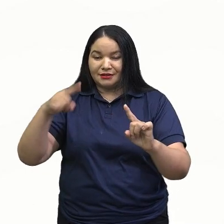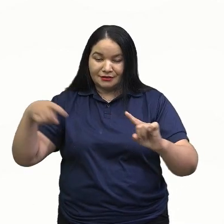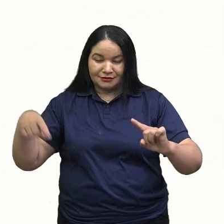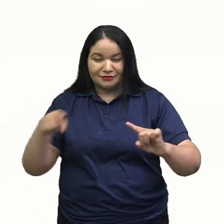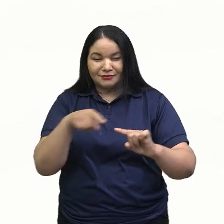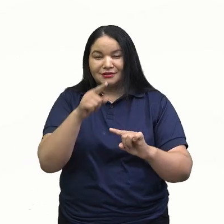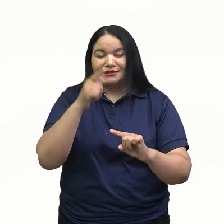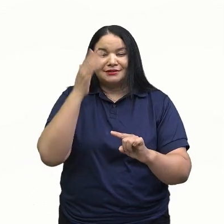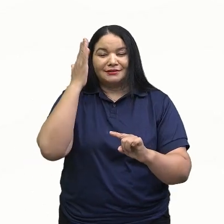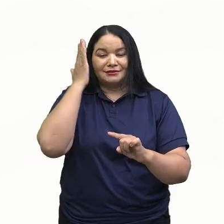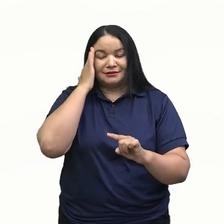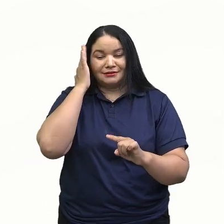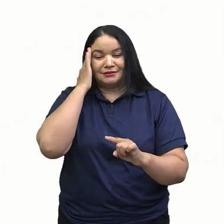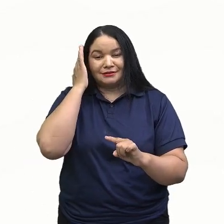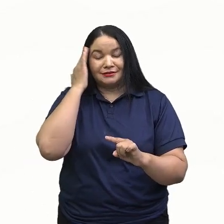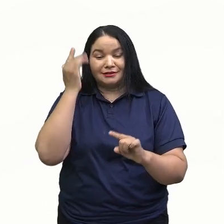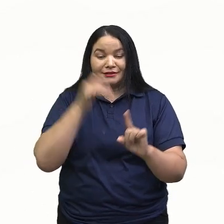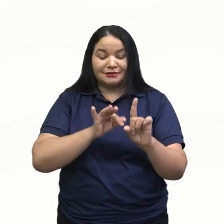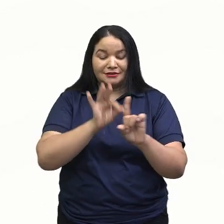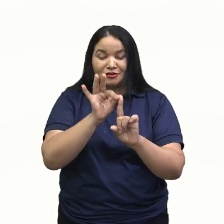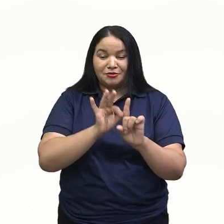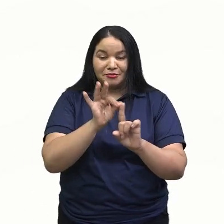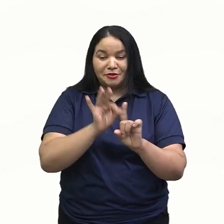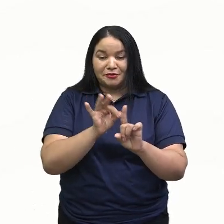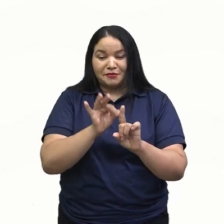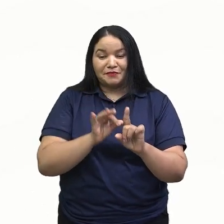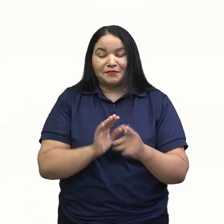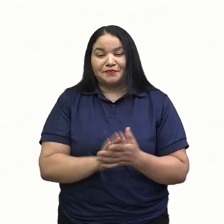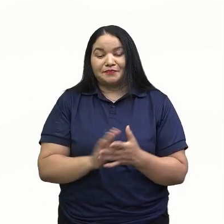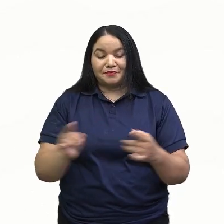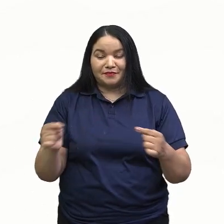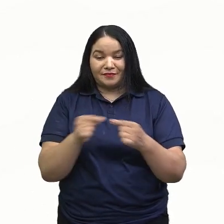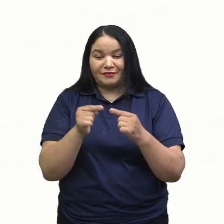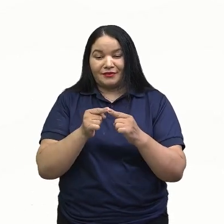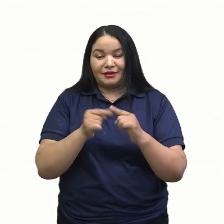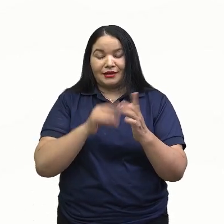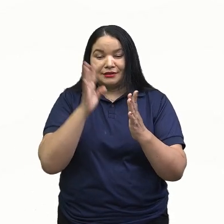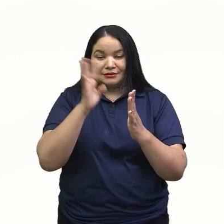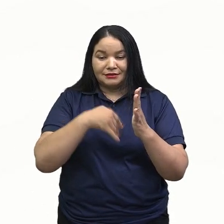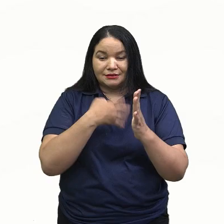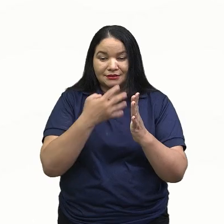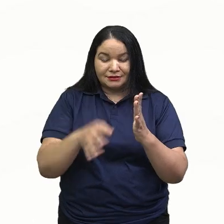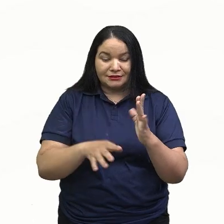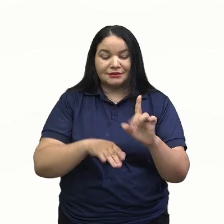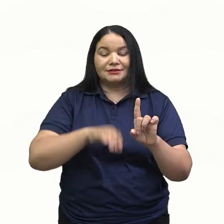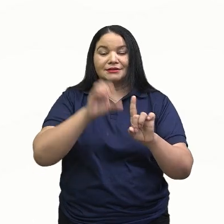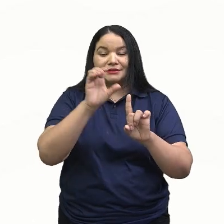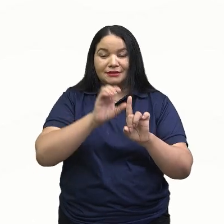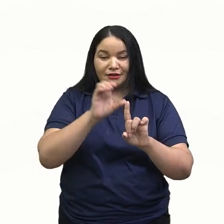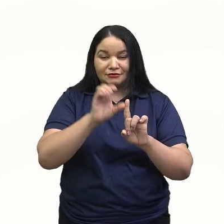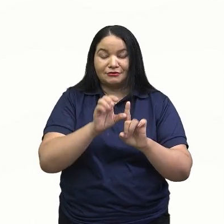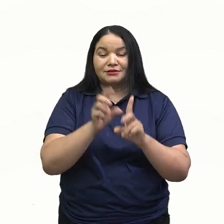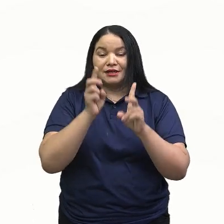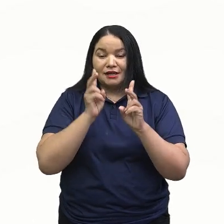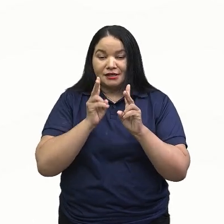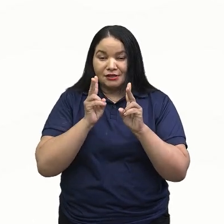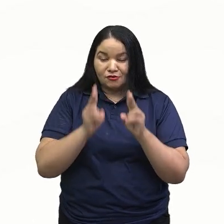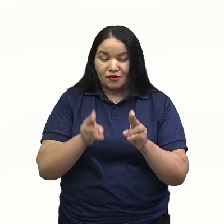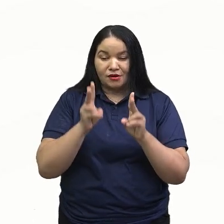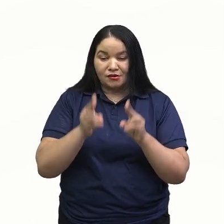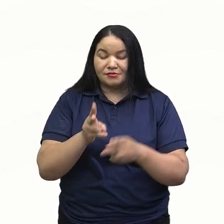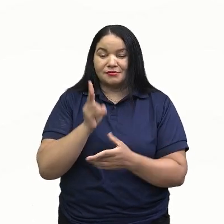já sabe que a temperatura na escala Celsius ela é a mesma na escala